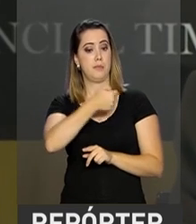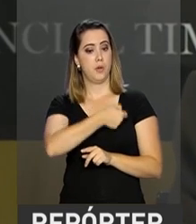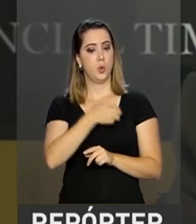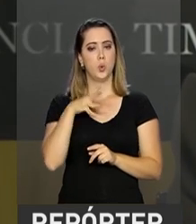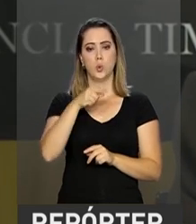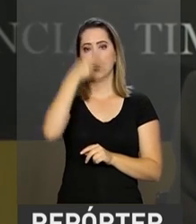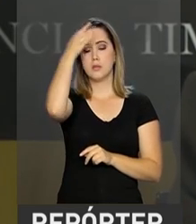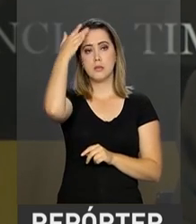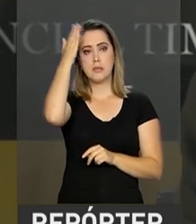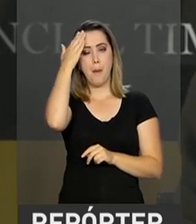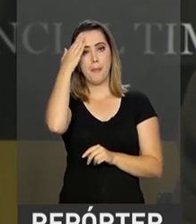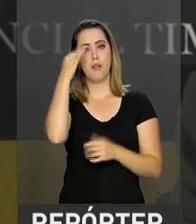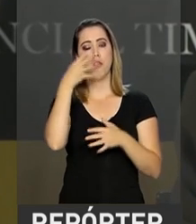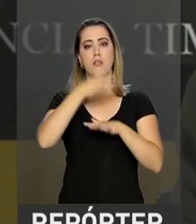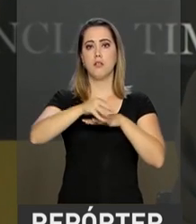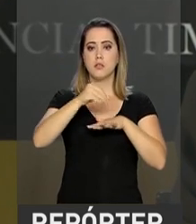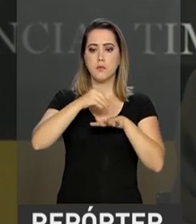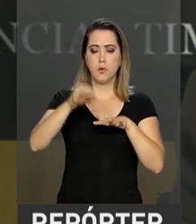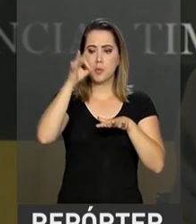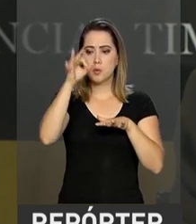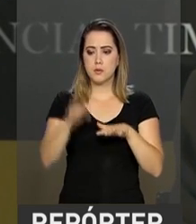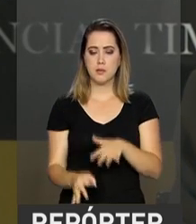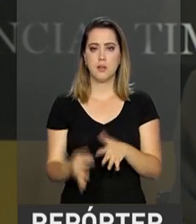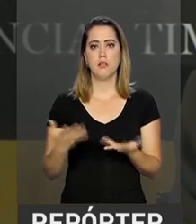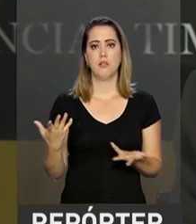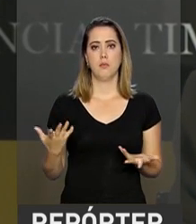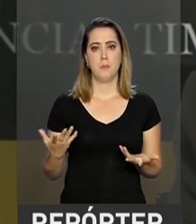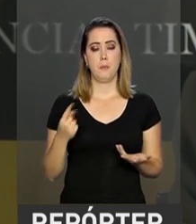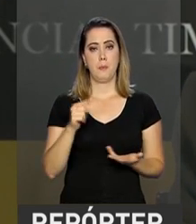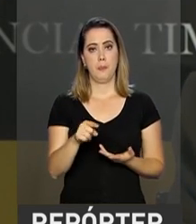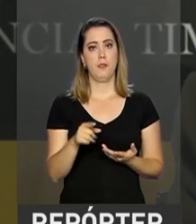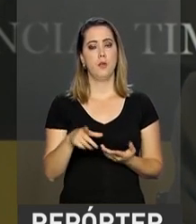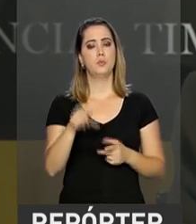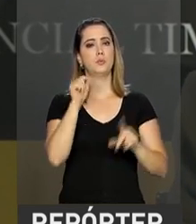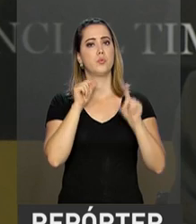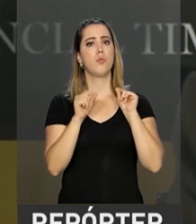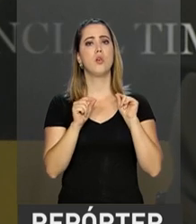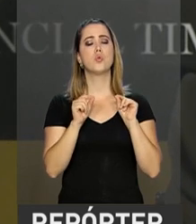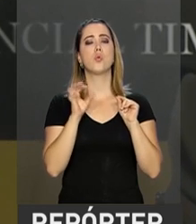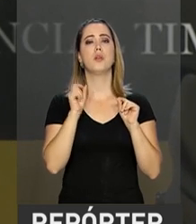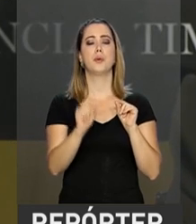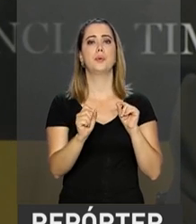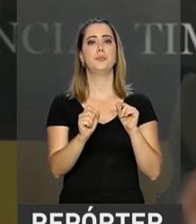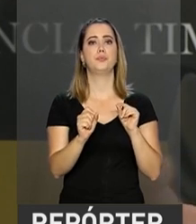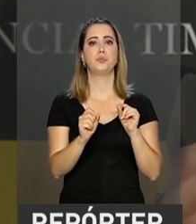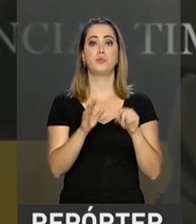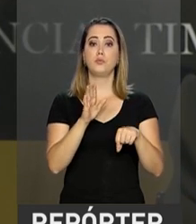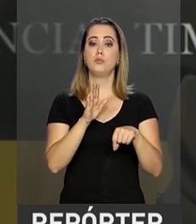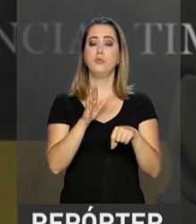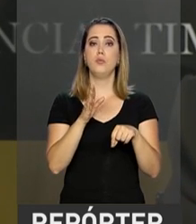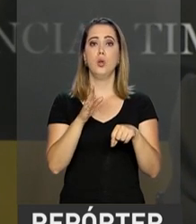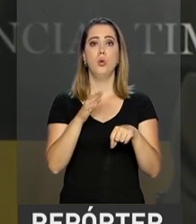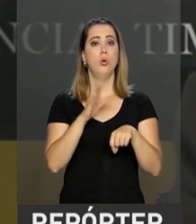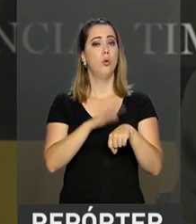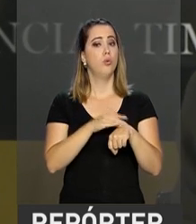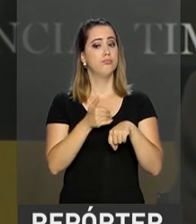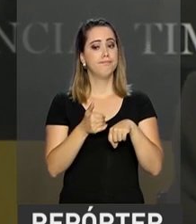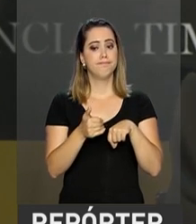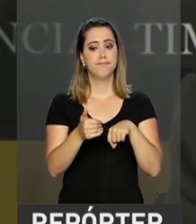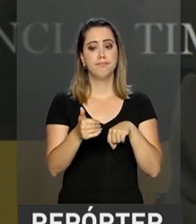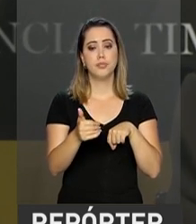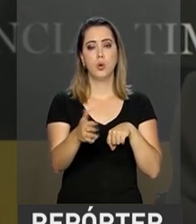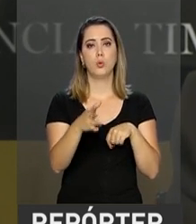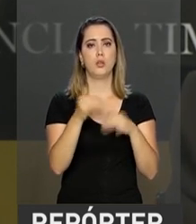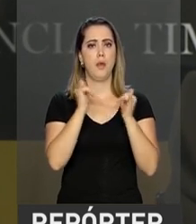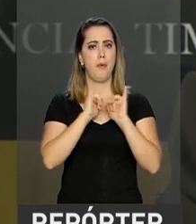informações mas mais abertas é definir se é um prazo mínimo entre a